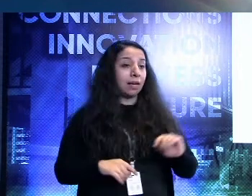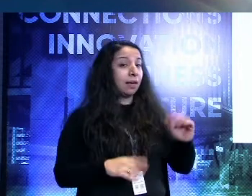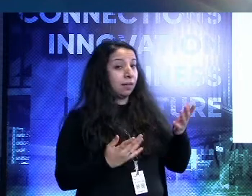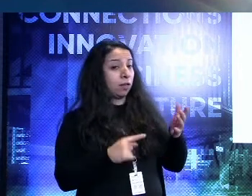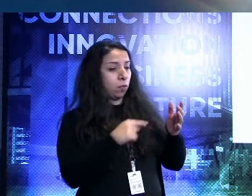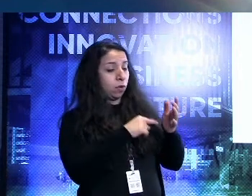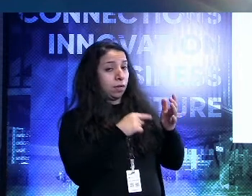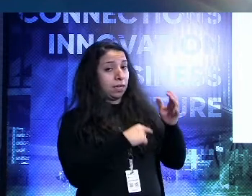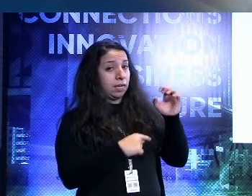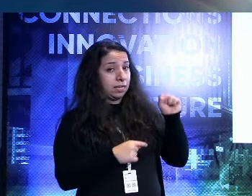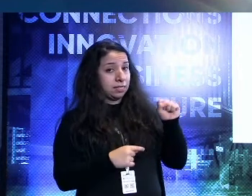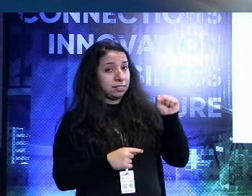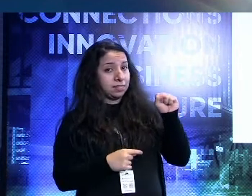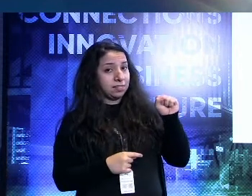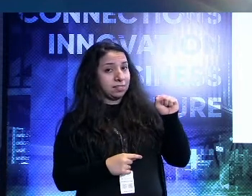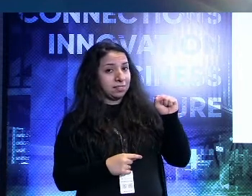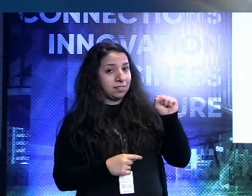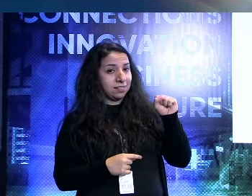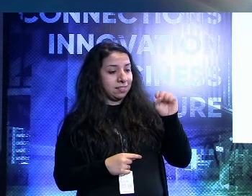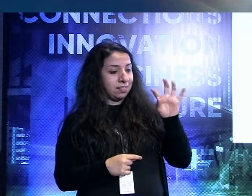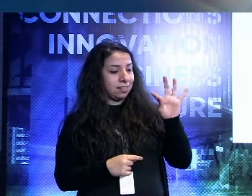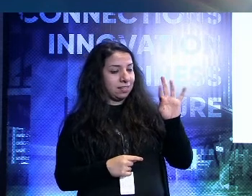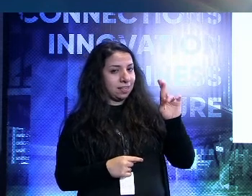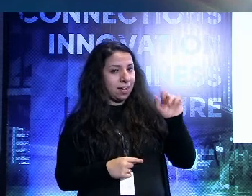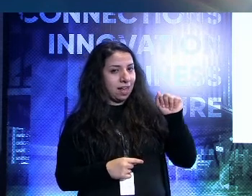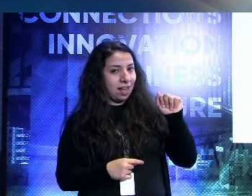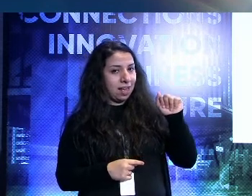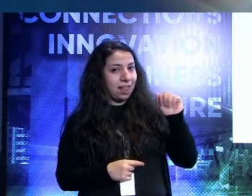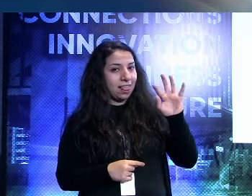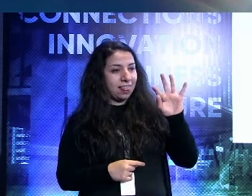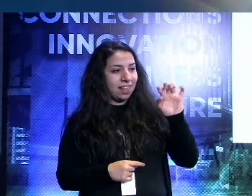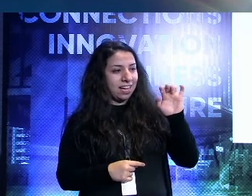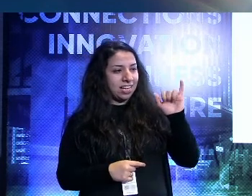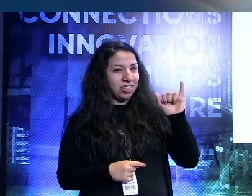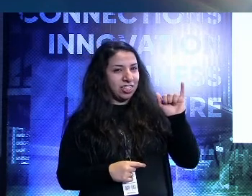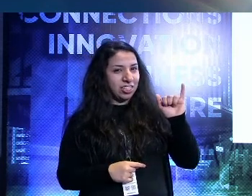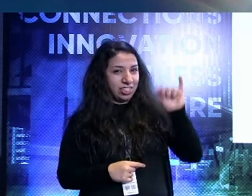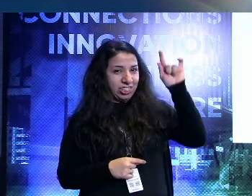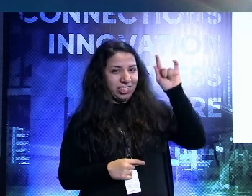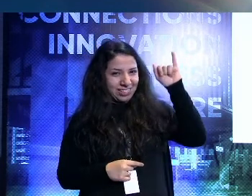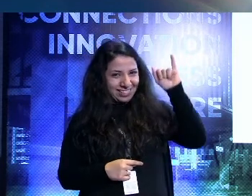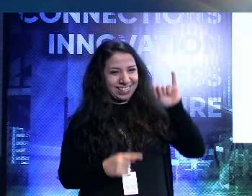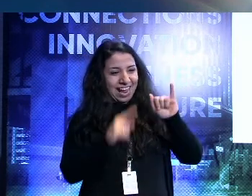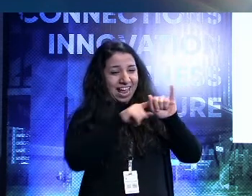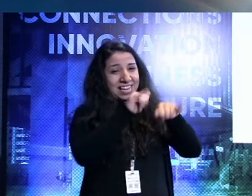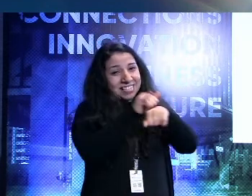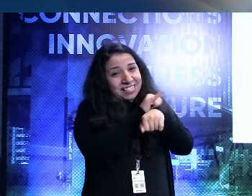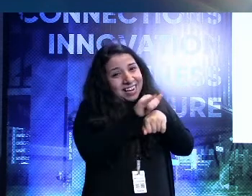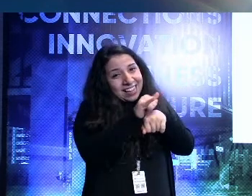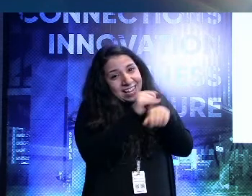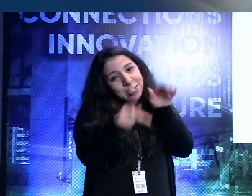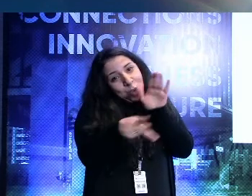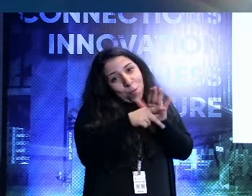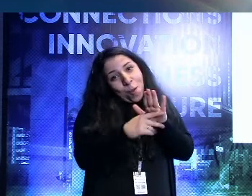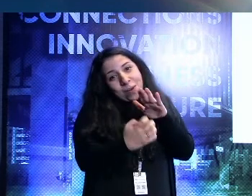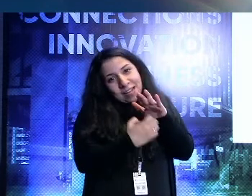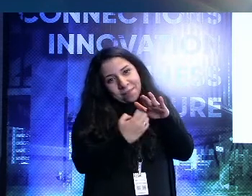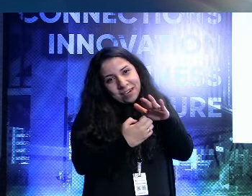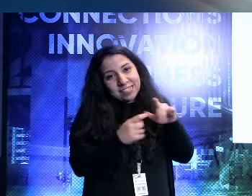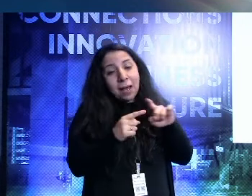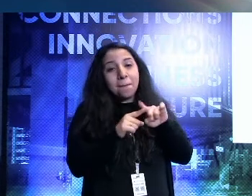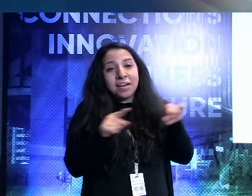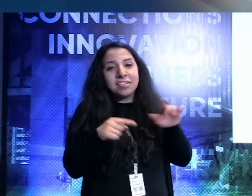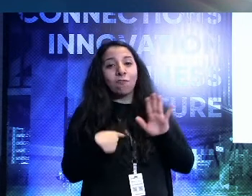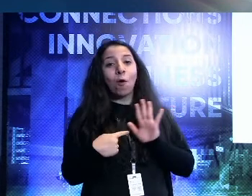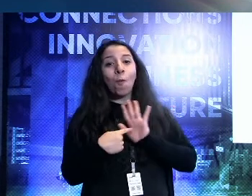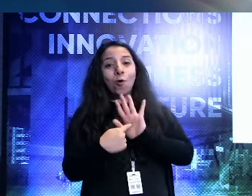guarda a estratégia da empresa. Mas eu trouxe como exemplo aqui o próprio Google Maps, para a gente ter uma visão de quando é